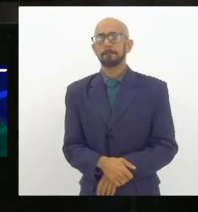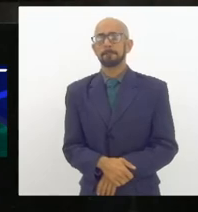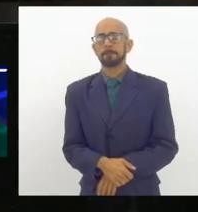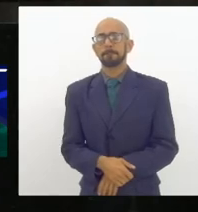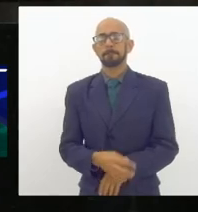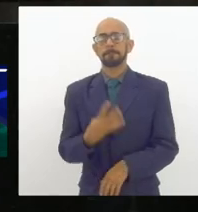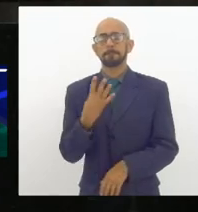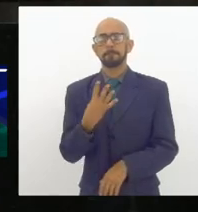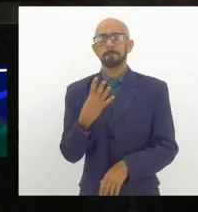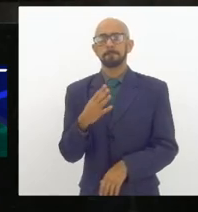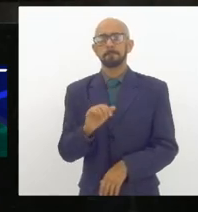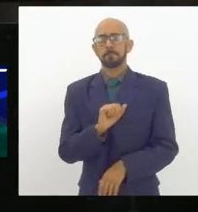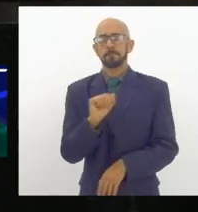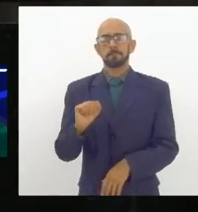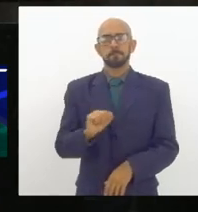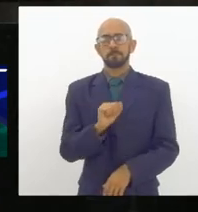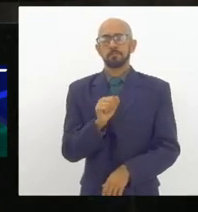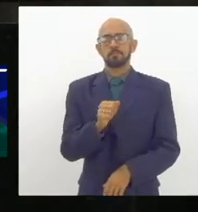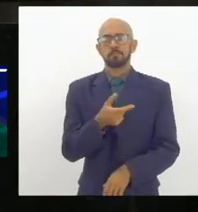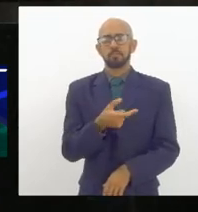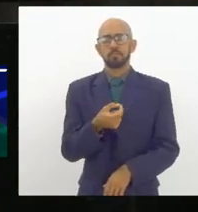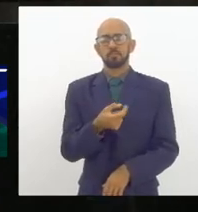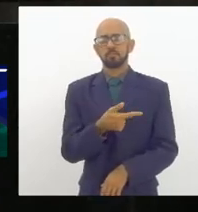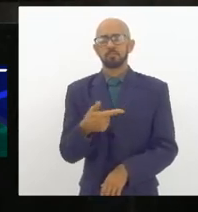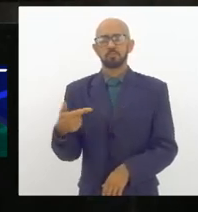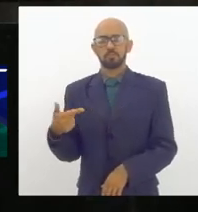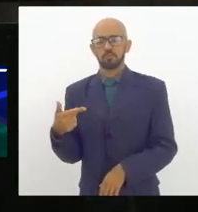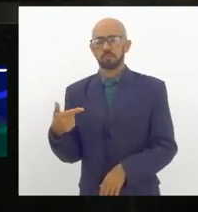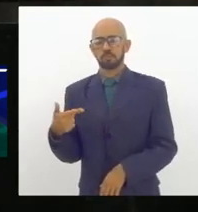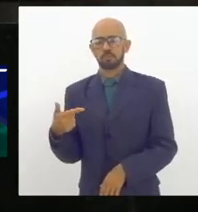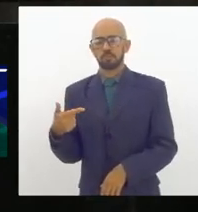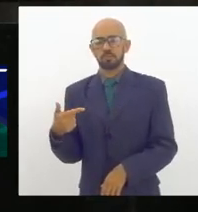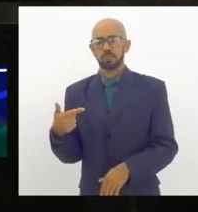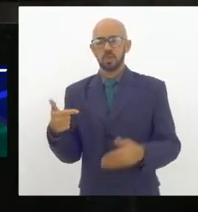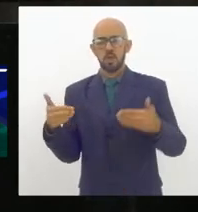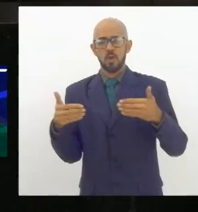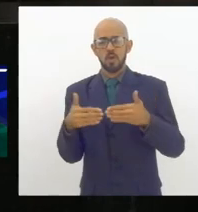e quatro de agosto de 22 consoante